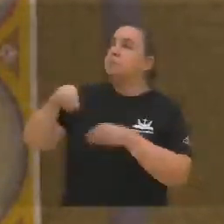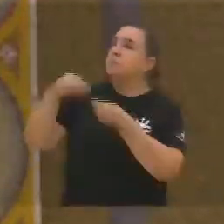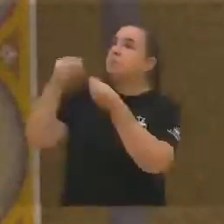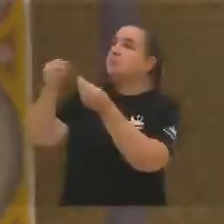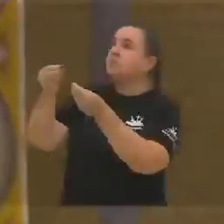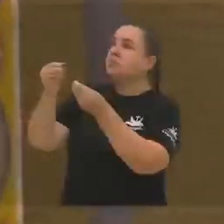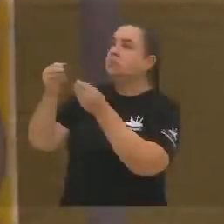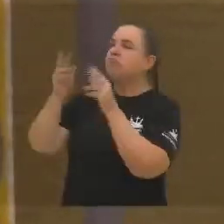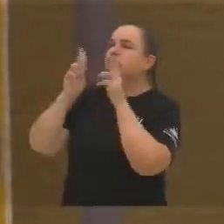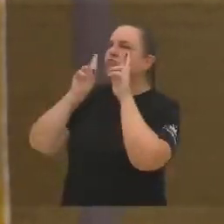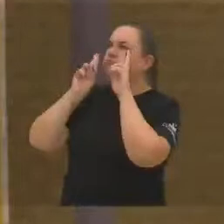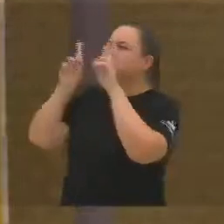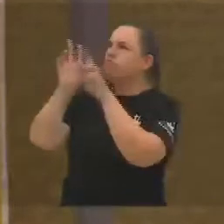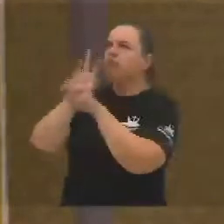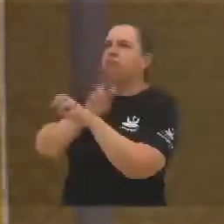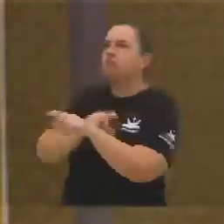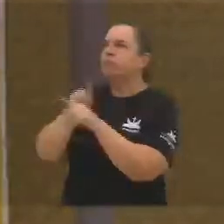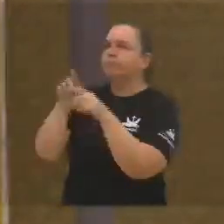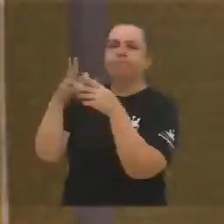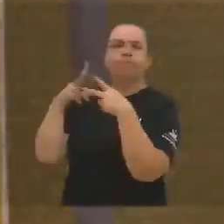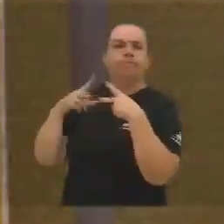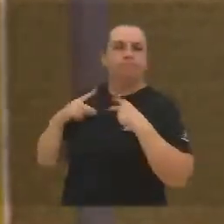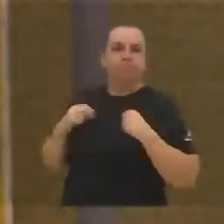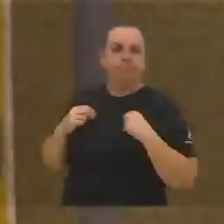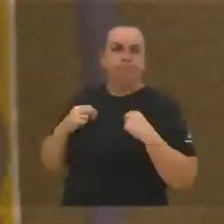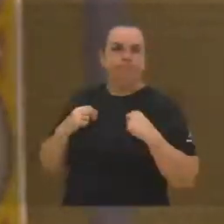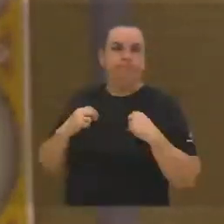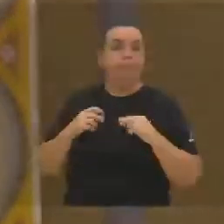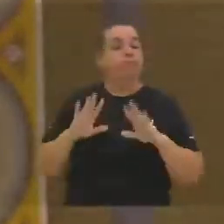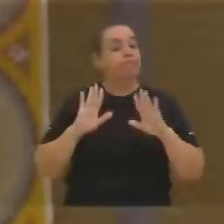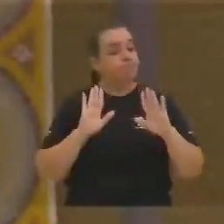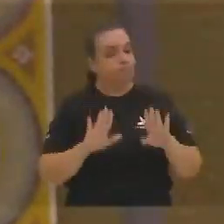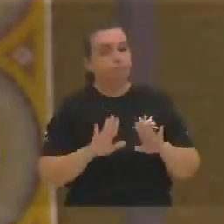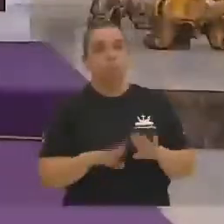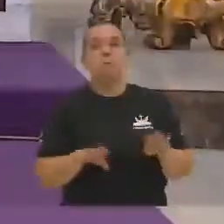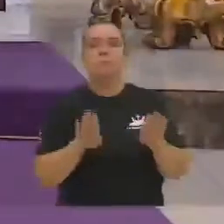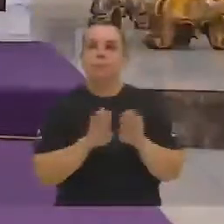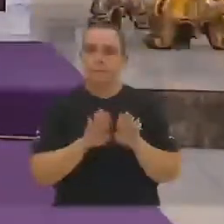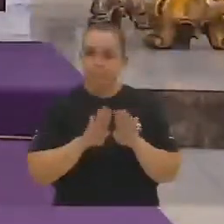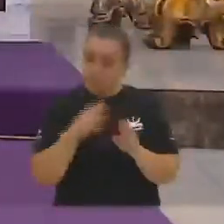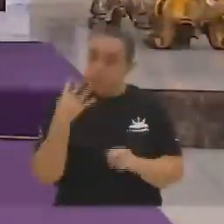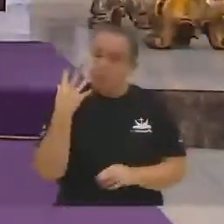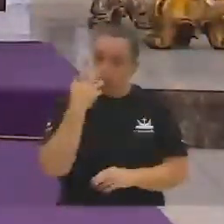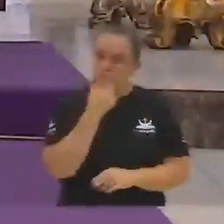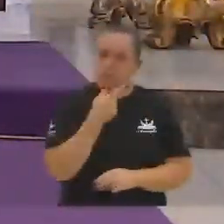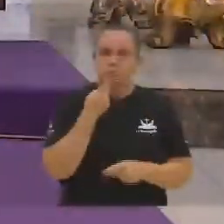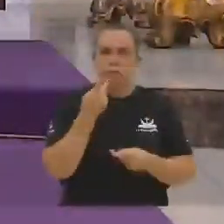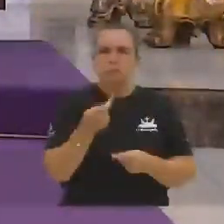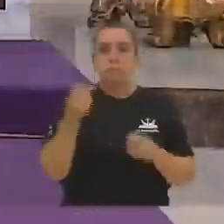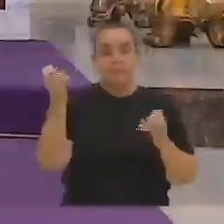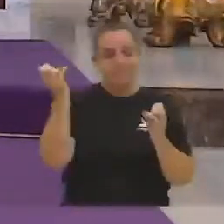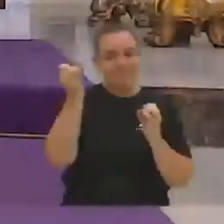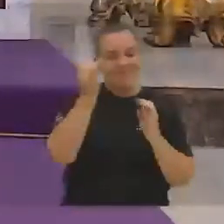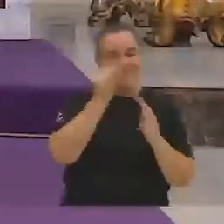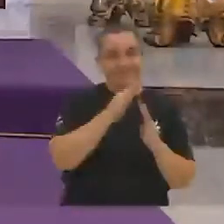devido valor. E é bonito dizermos isso e trazermos esta palavra no advento,